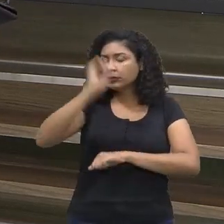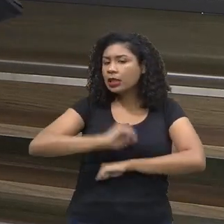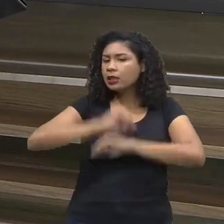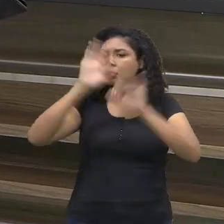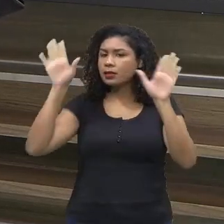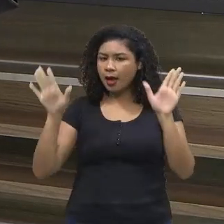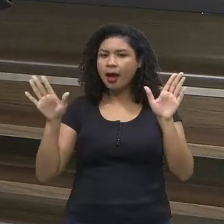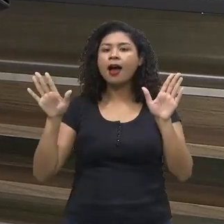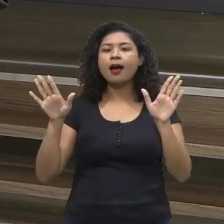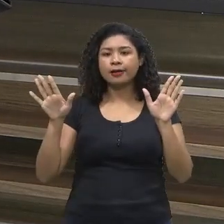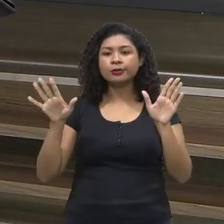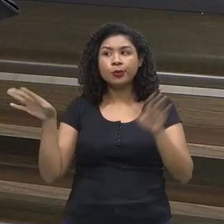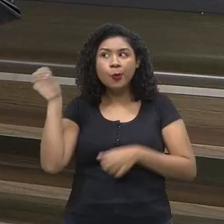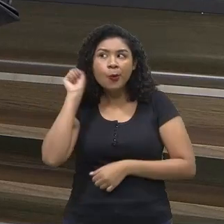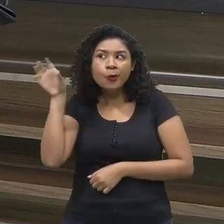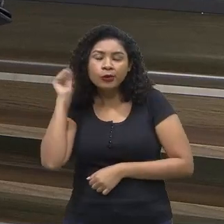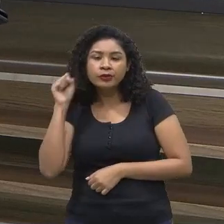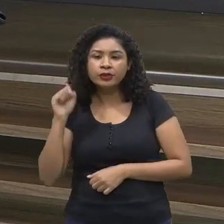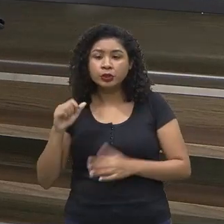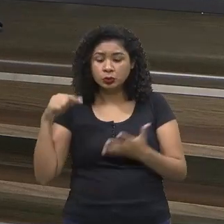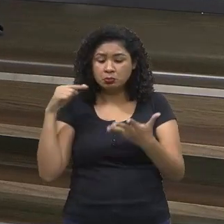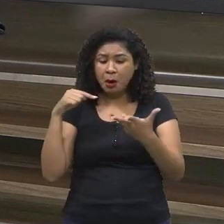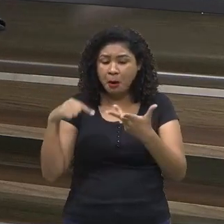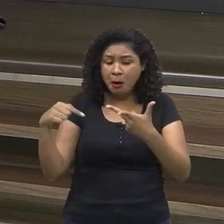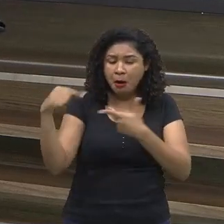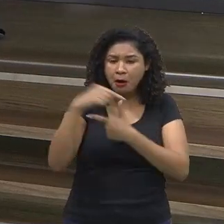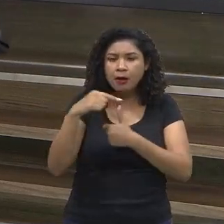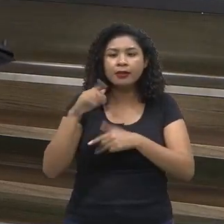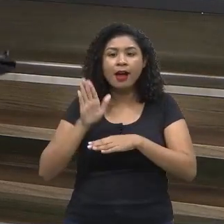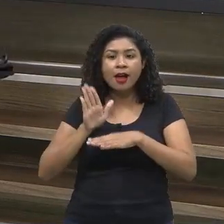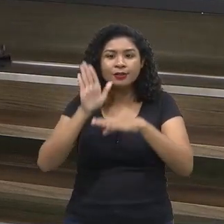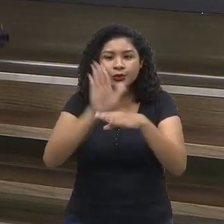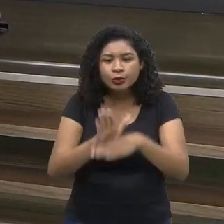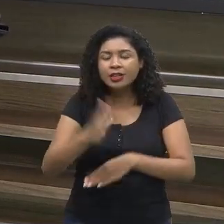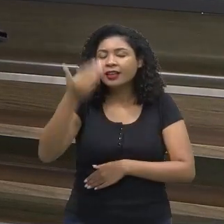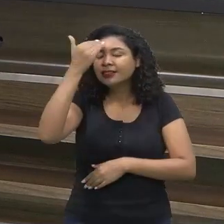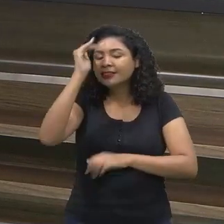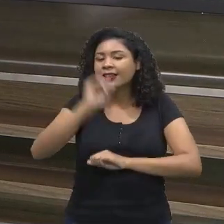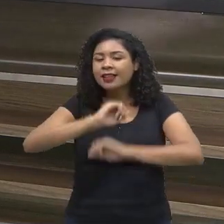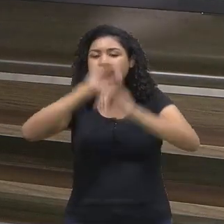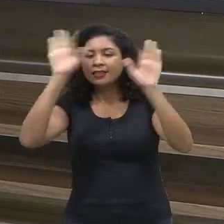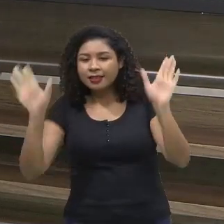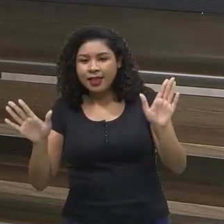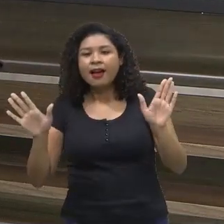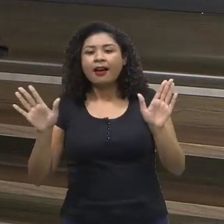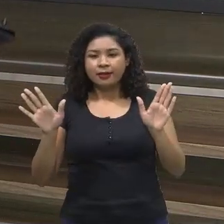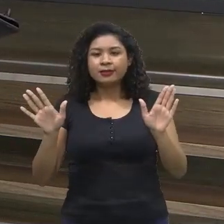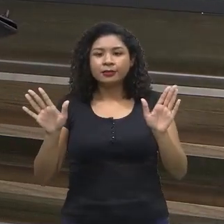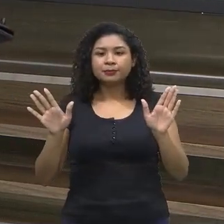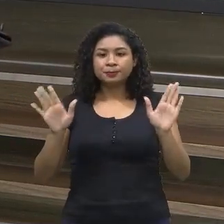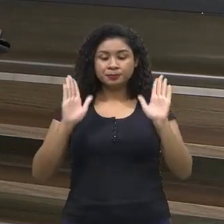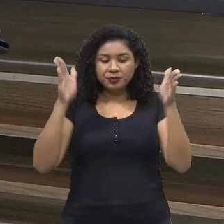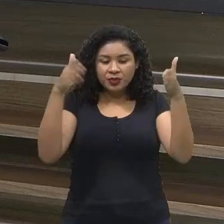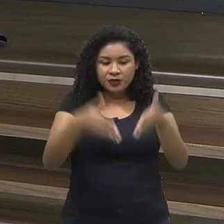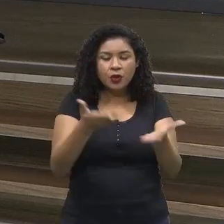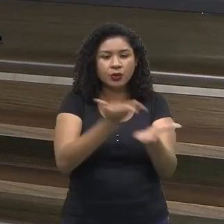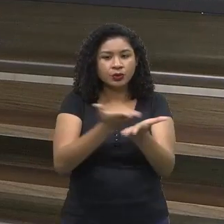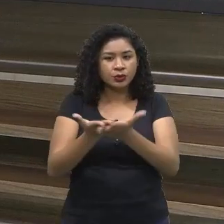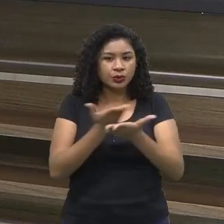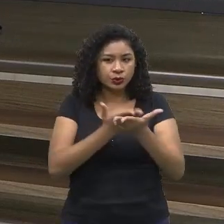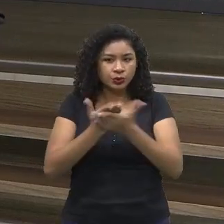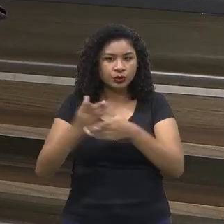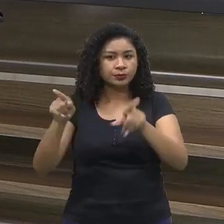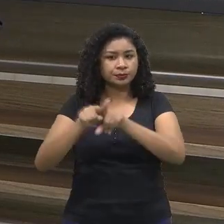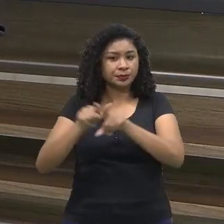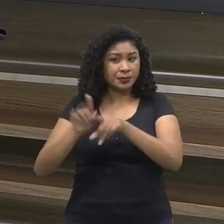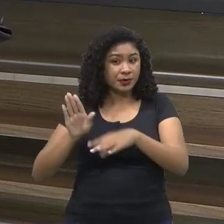escutar. Isso abrange a compreensão do problema, do objeto pedagógico, do seu objeto de estudo e ajuda